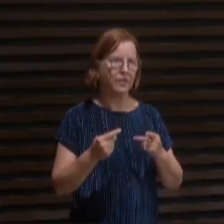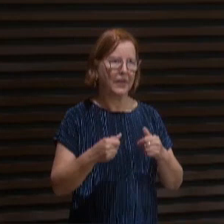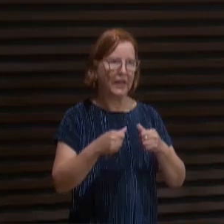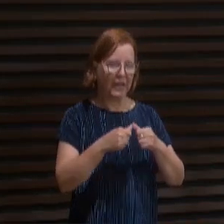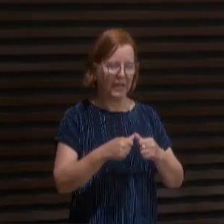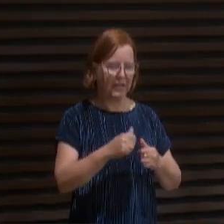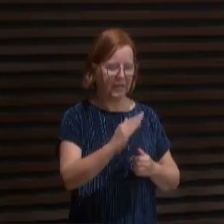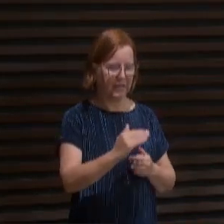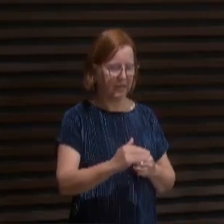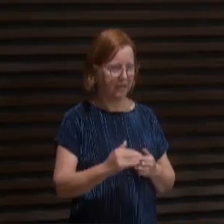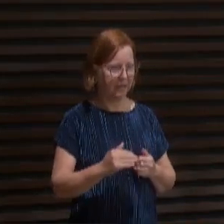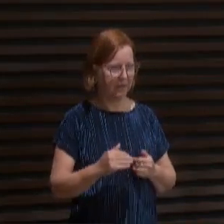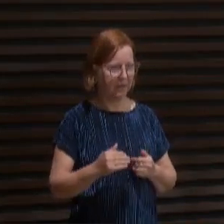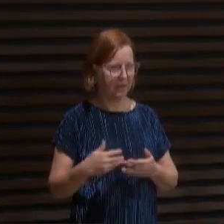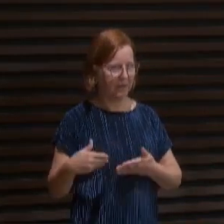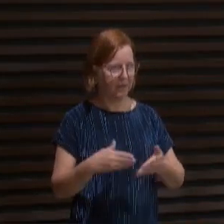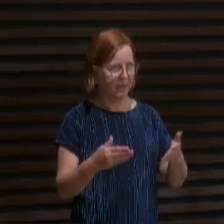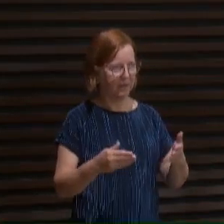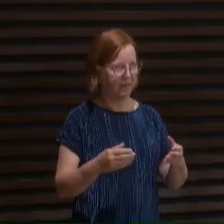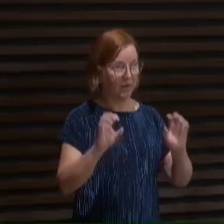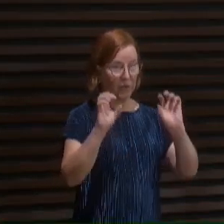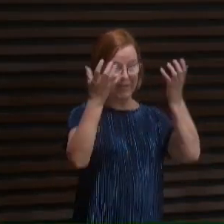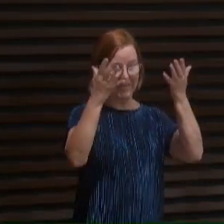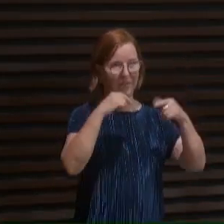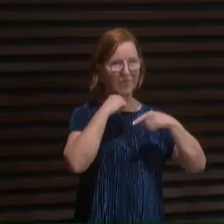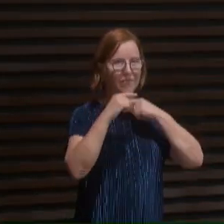degraus conduzem diretamente ao castelo da dúvida,